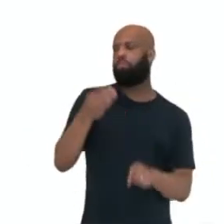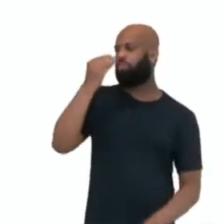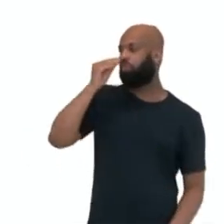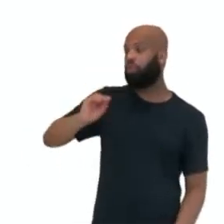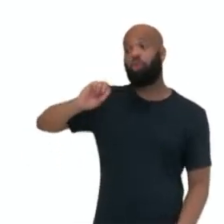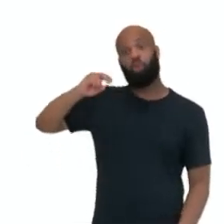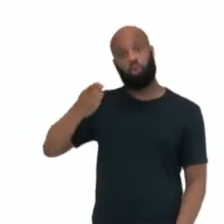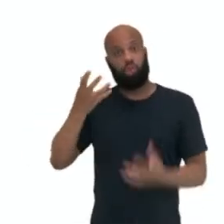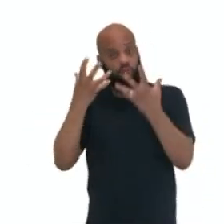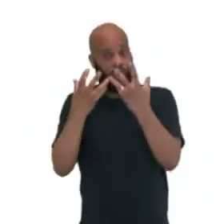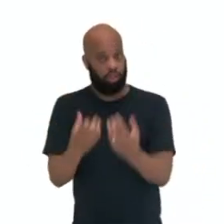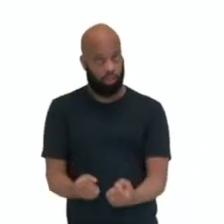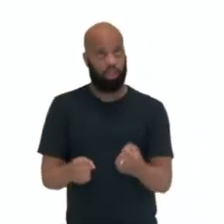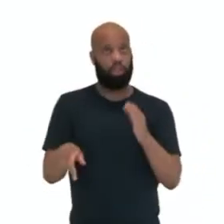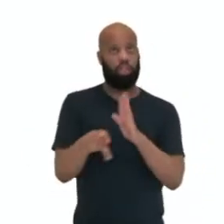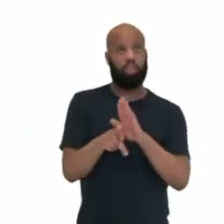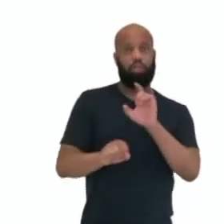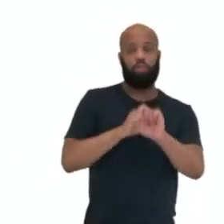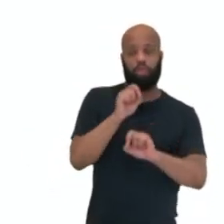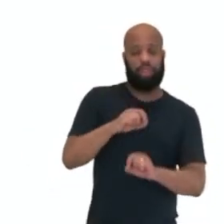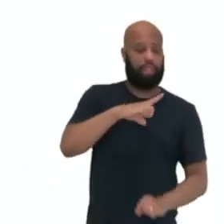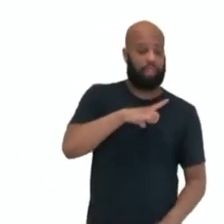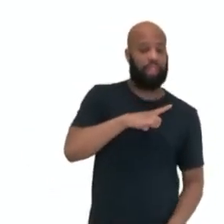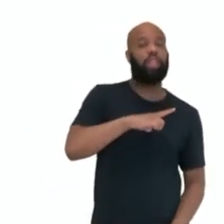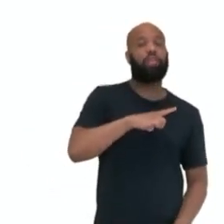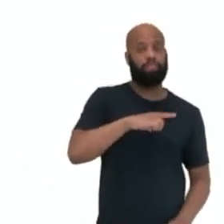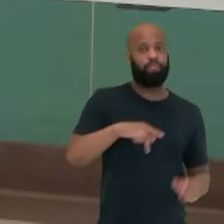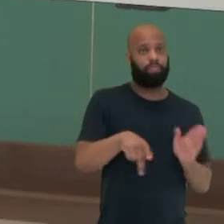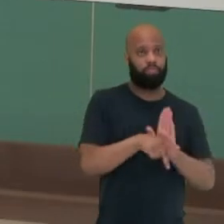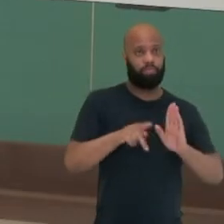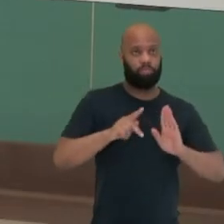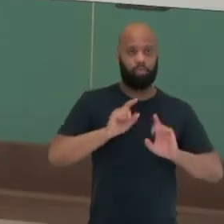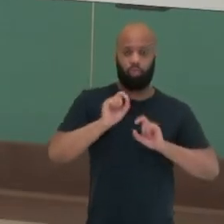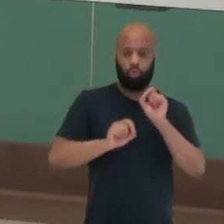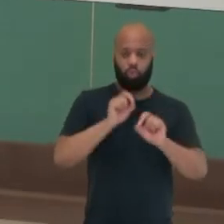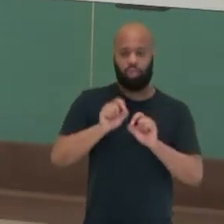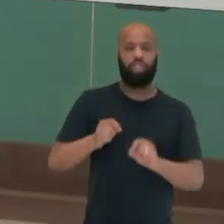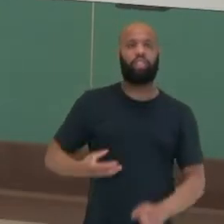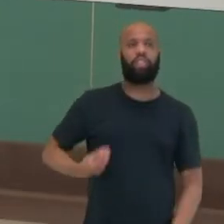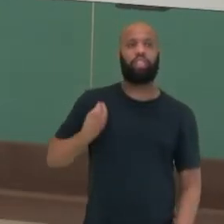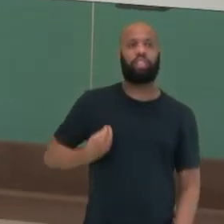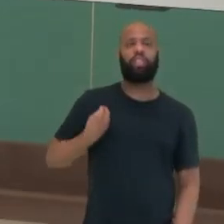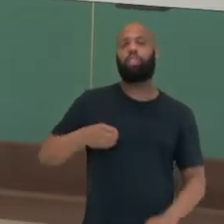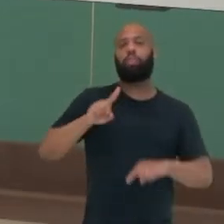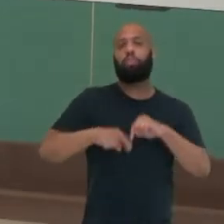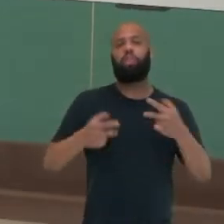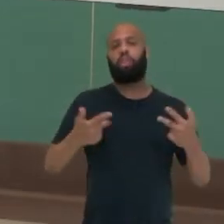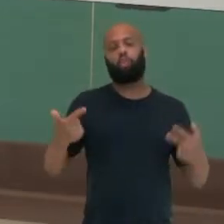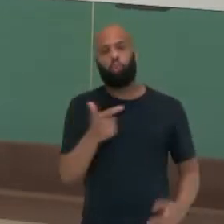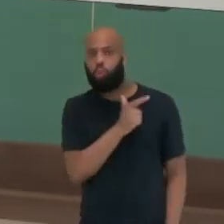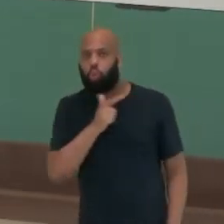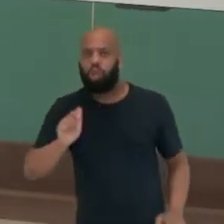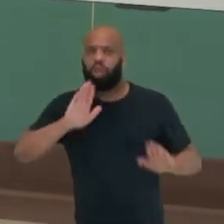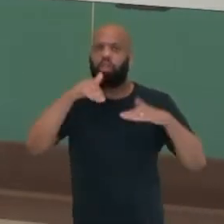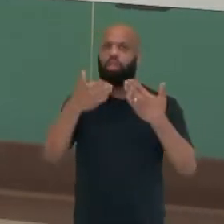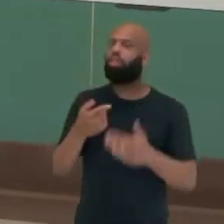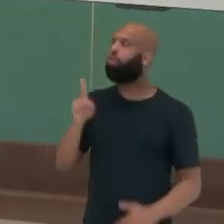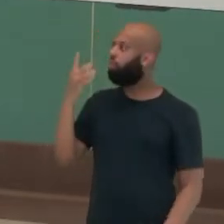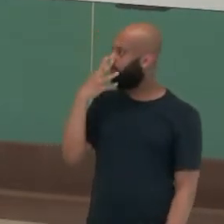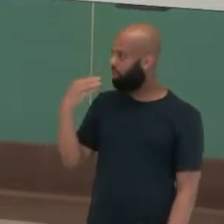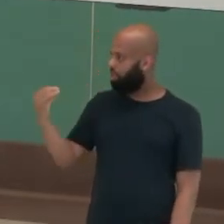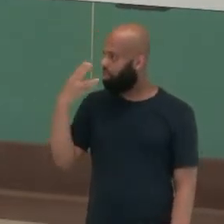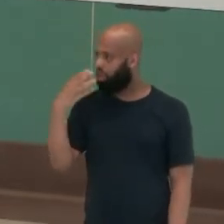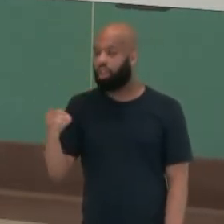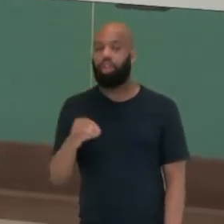considera como inexistentes os seres imateriais. Então, o Hobbes é um autor